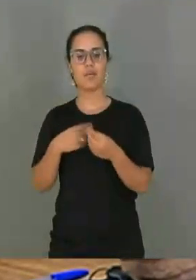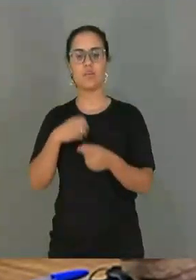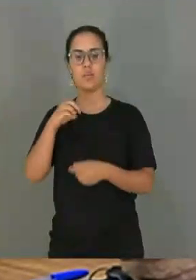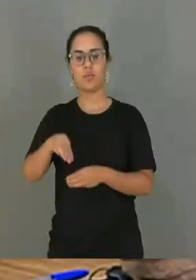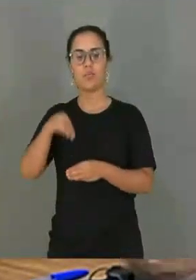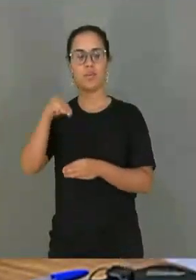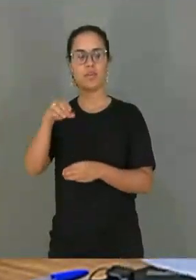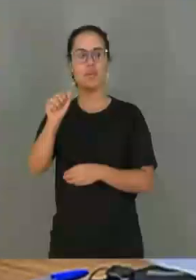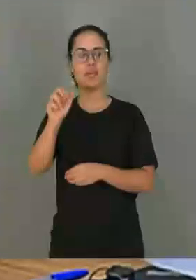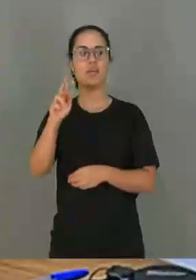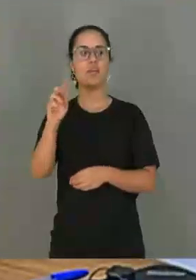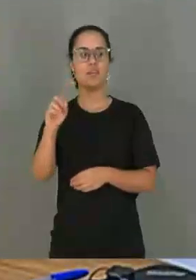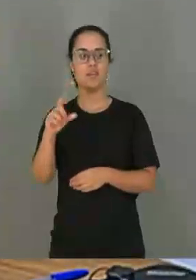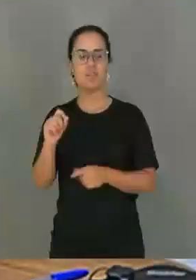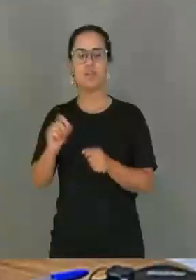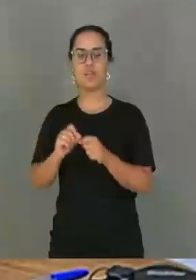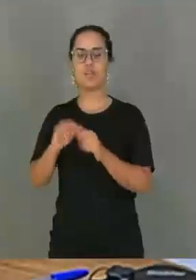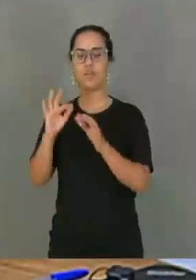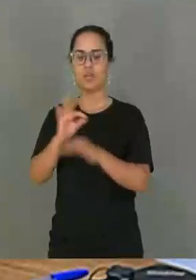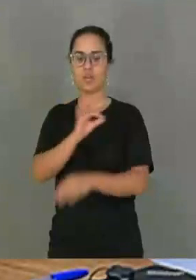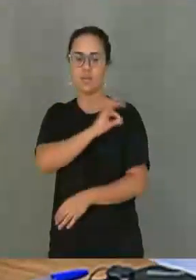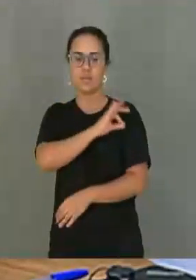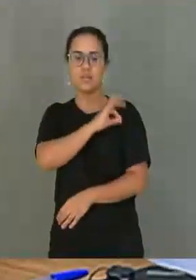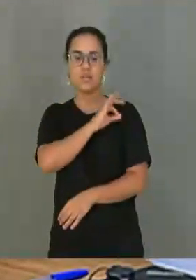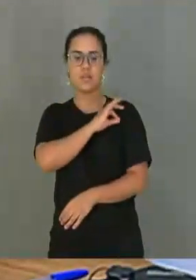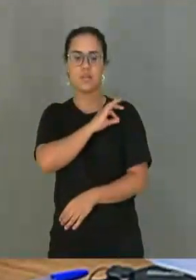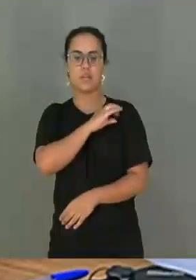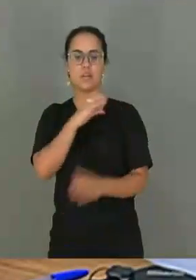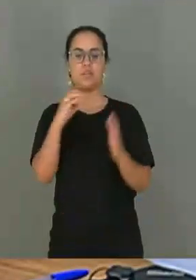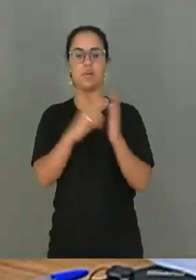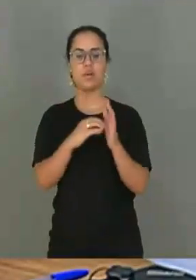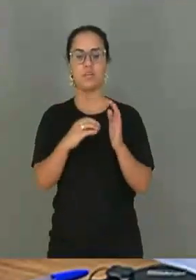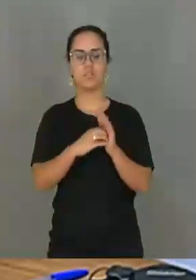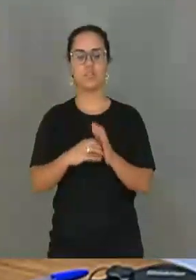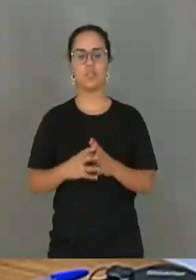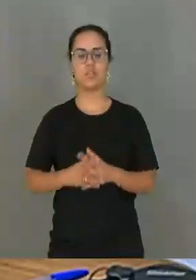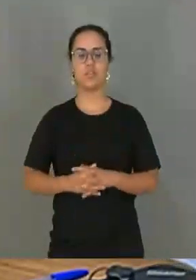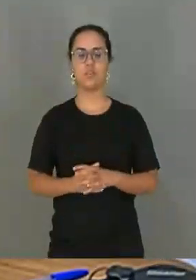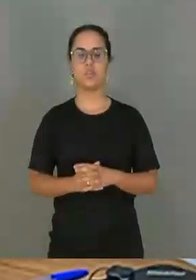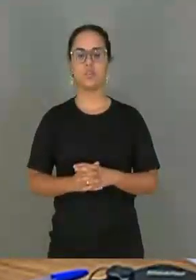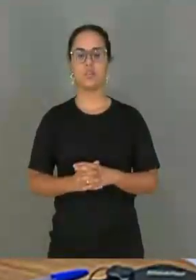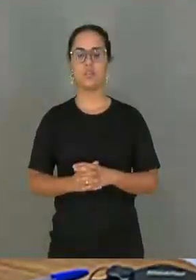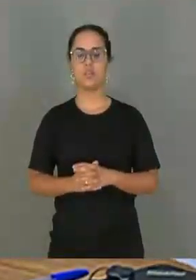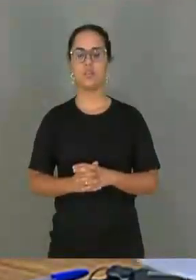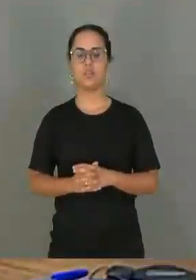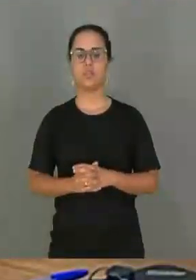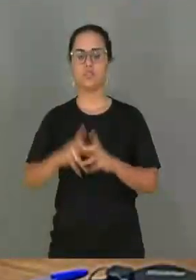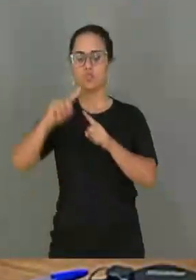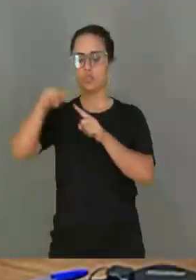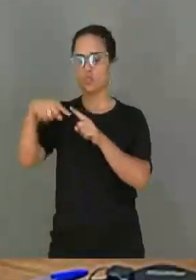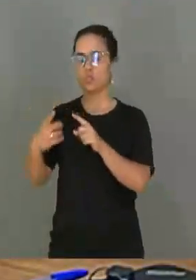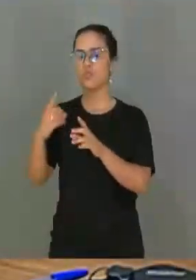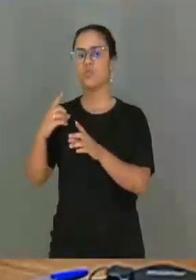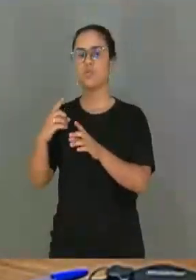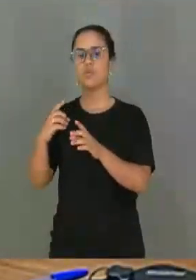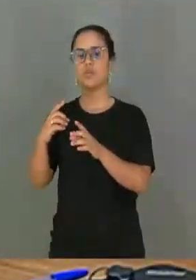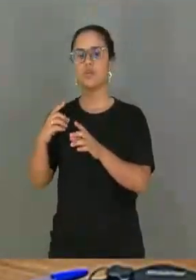coincidentemente com lideranças partidárias, no dia seguinte